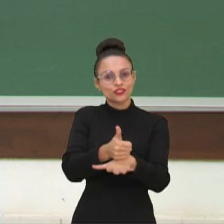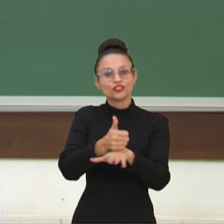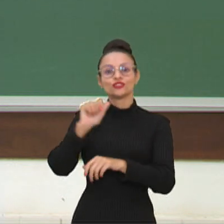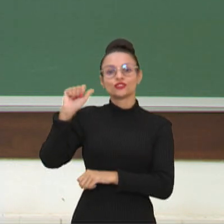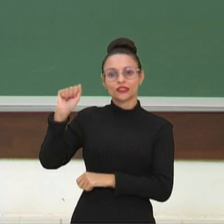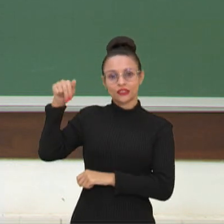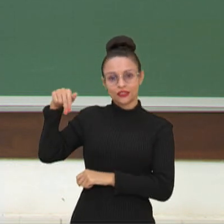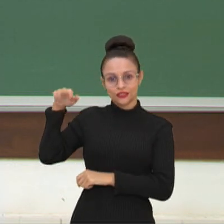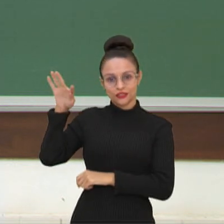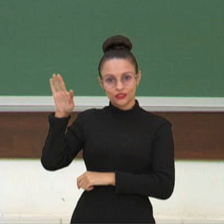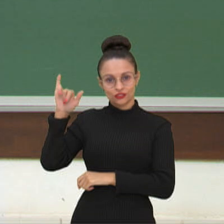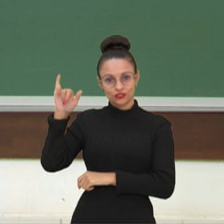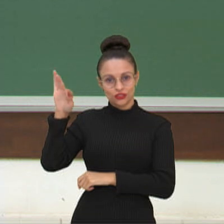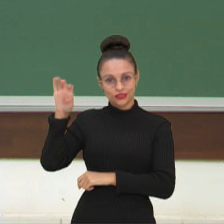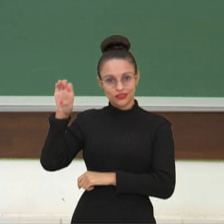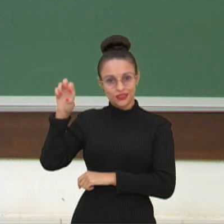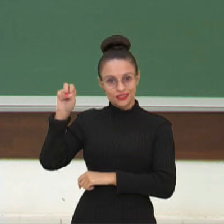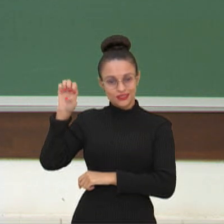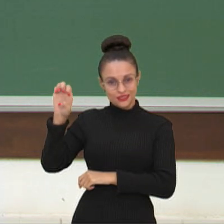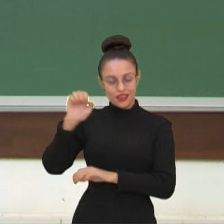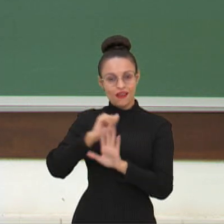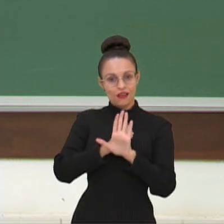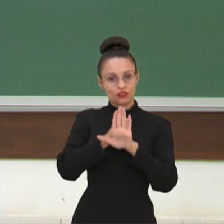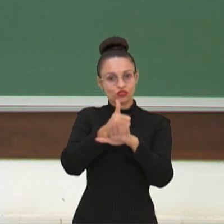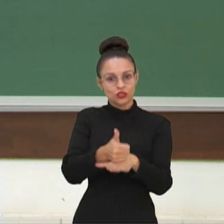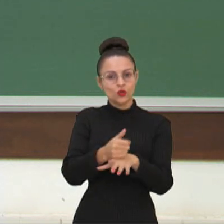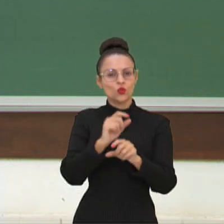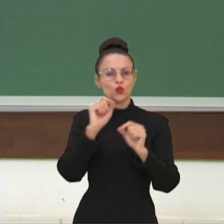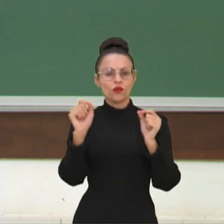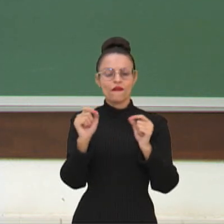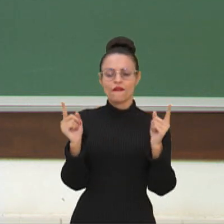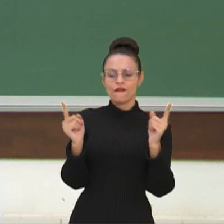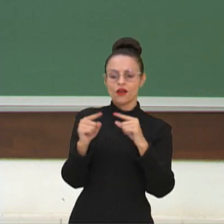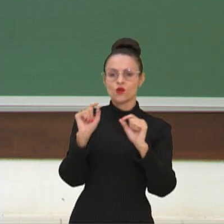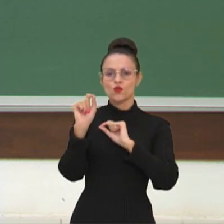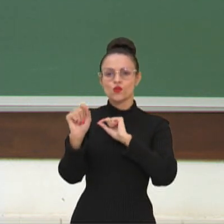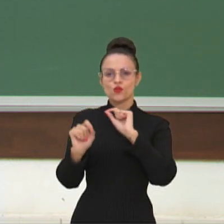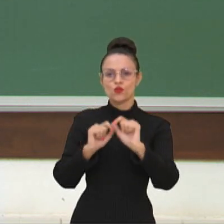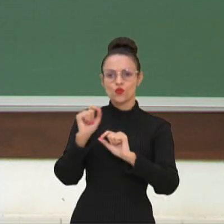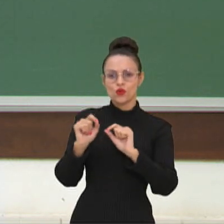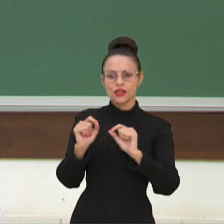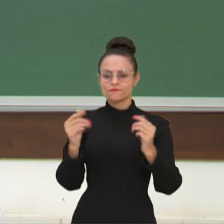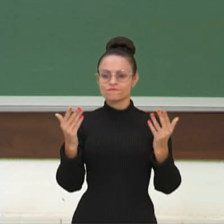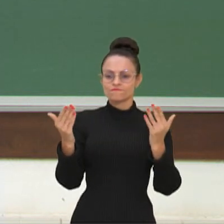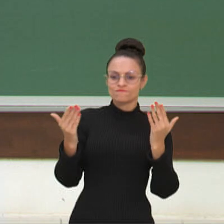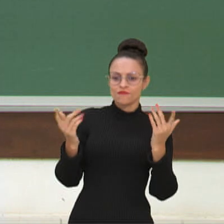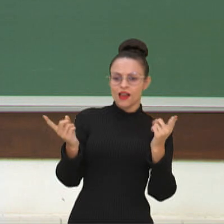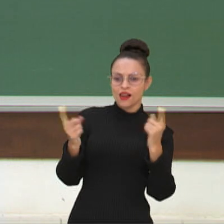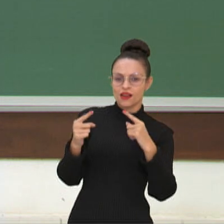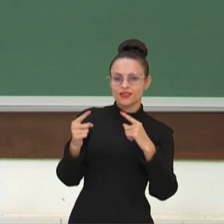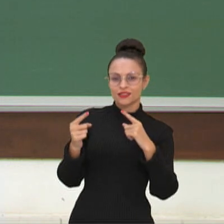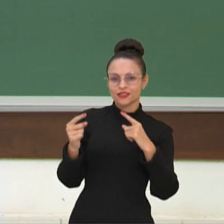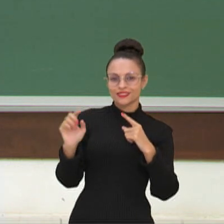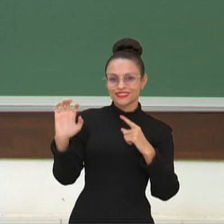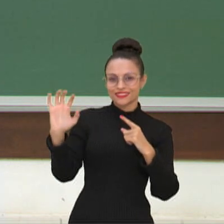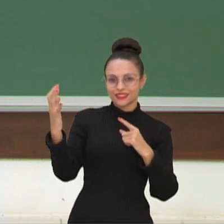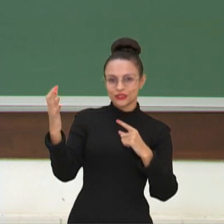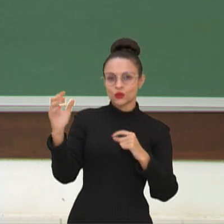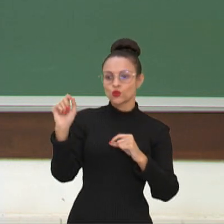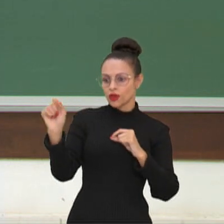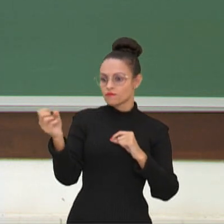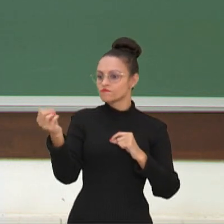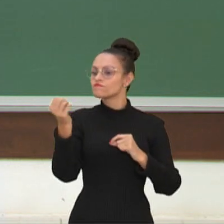responderiam? Não sei, né? Por quê? Porque eu tenho que relacionar essa metáfora aqui